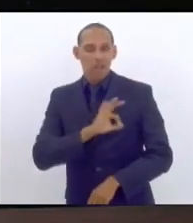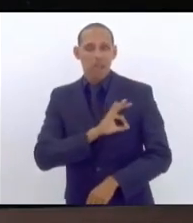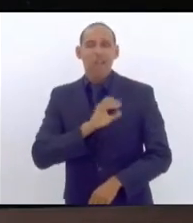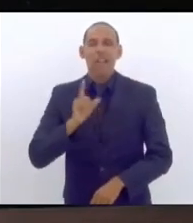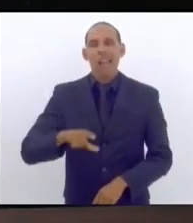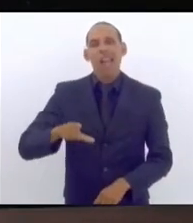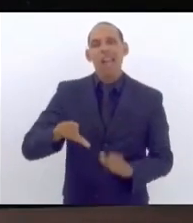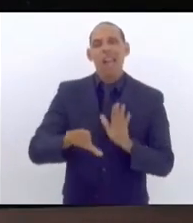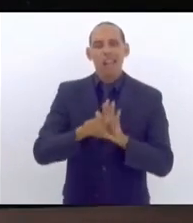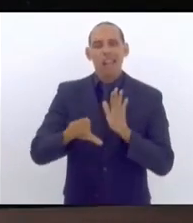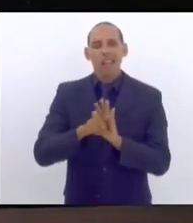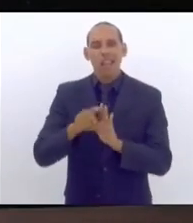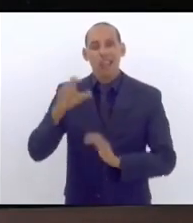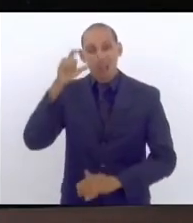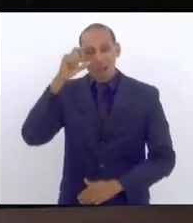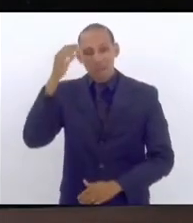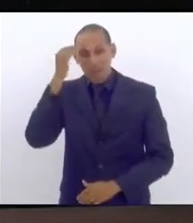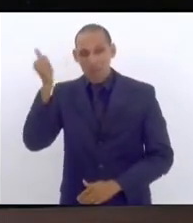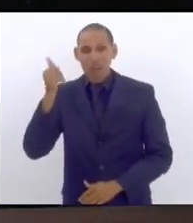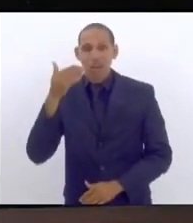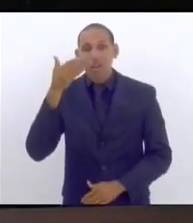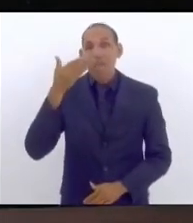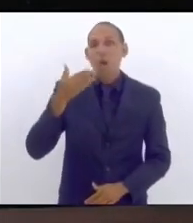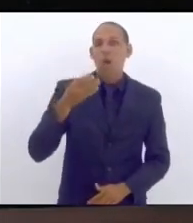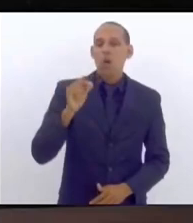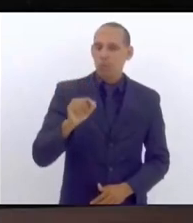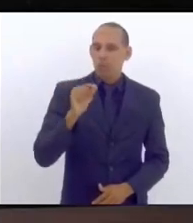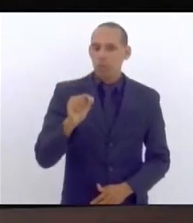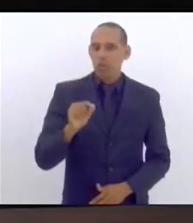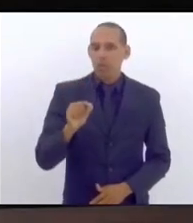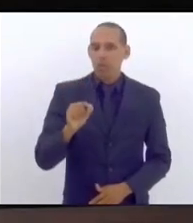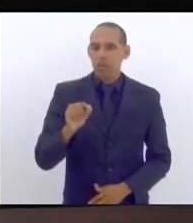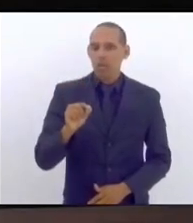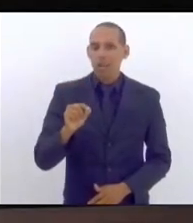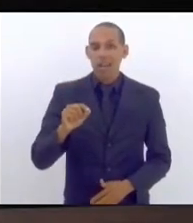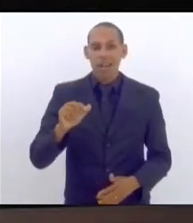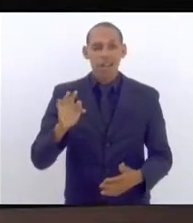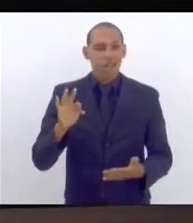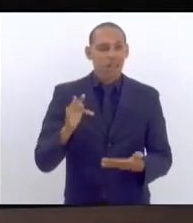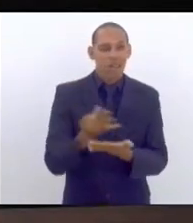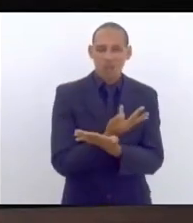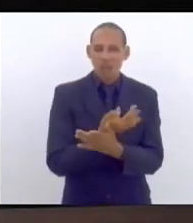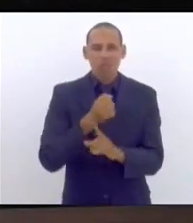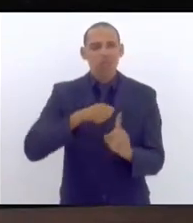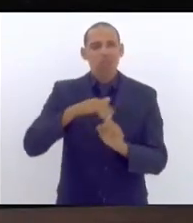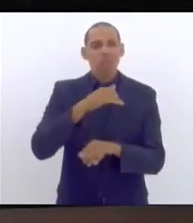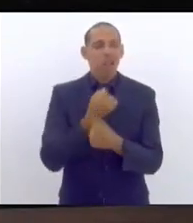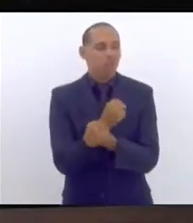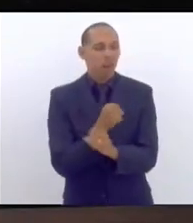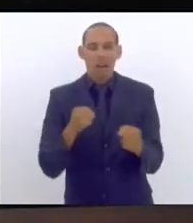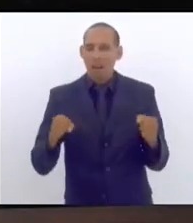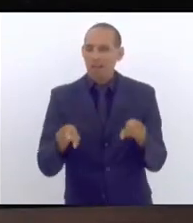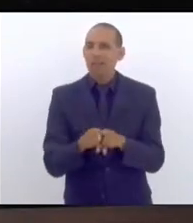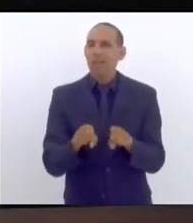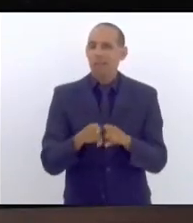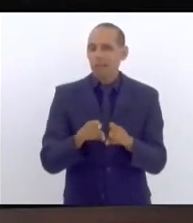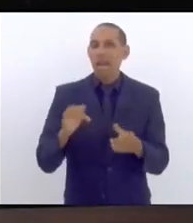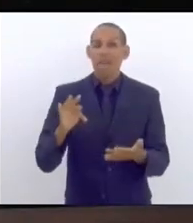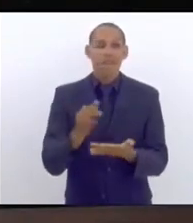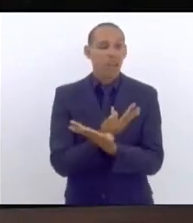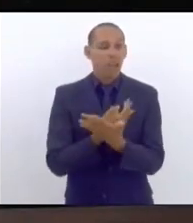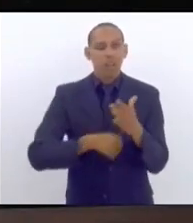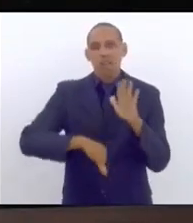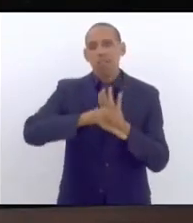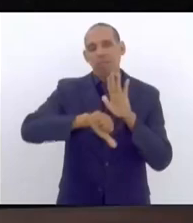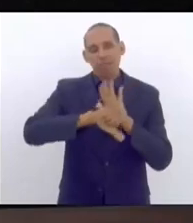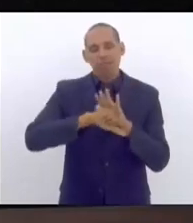Lei Maria da Penha. Isso mostra o tamanho desse fenômeno social e desse fenômeno criminoso. E,